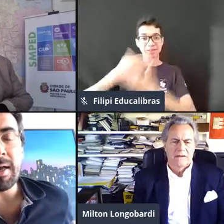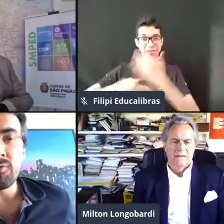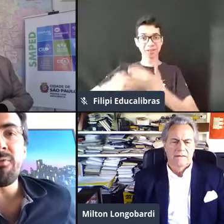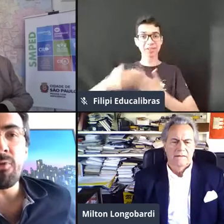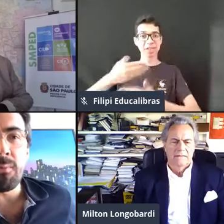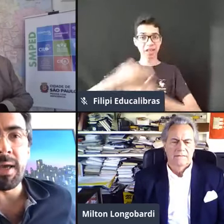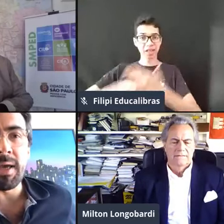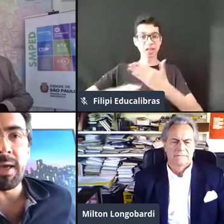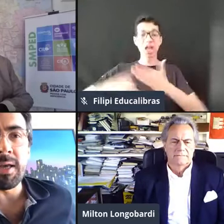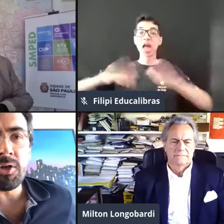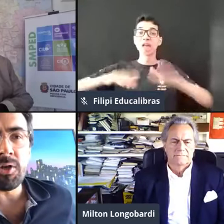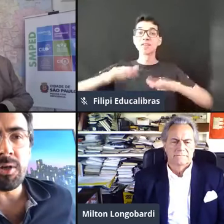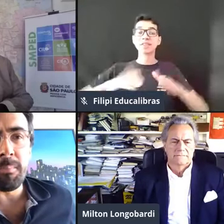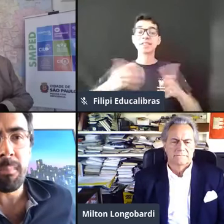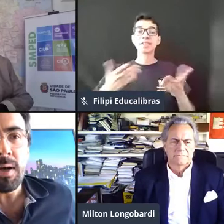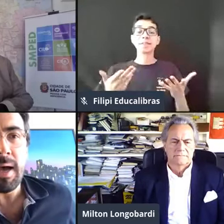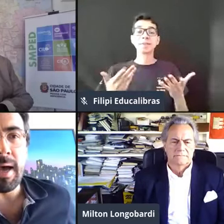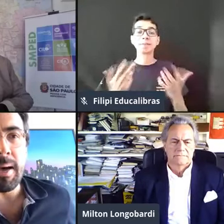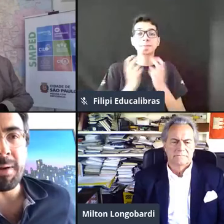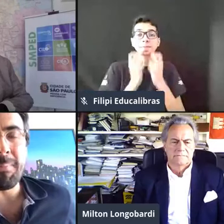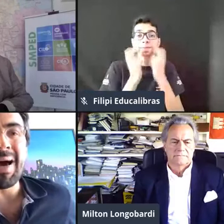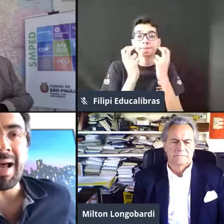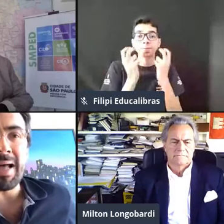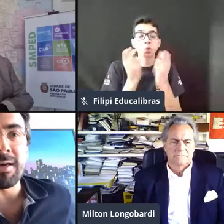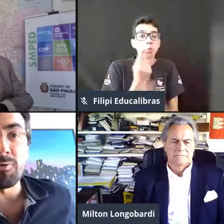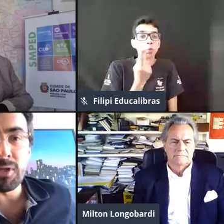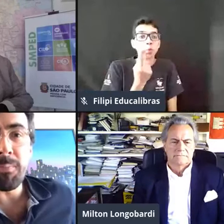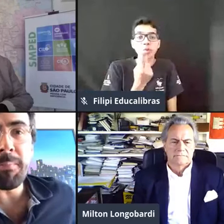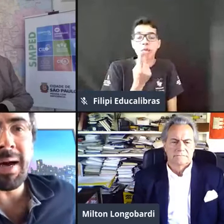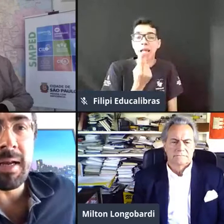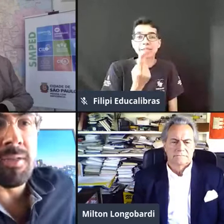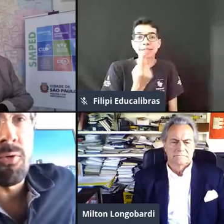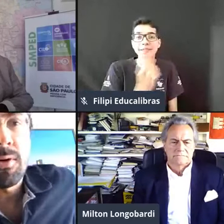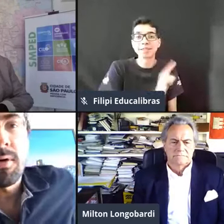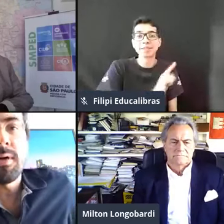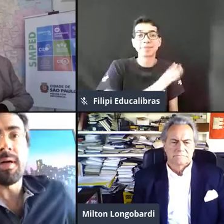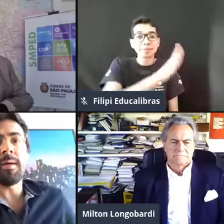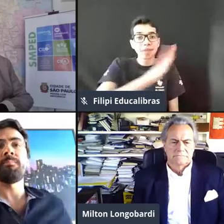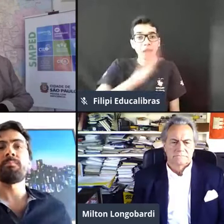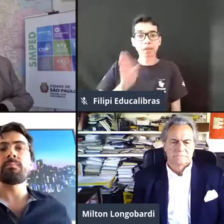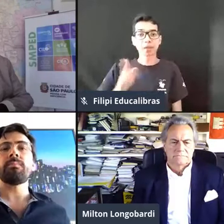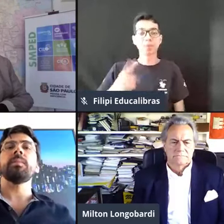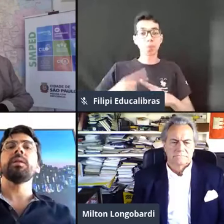está razoavelmente preparada ou se preparando, né?